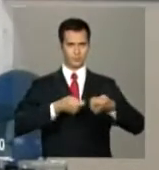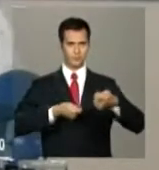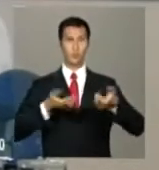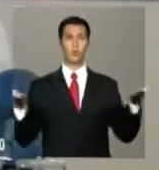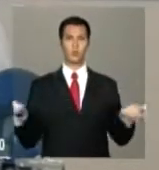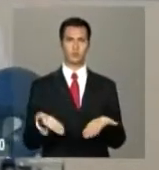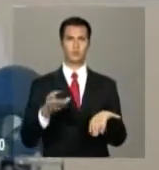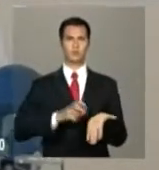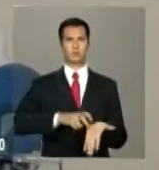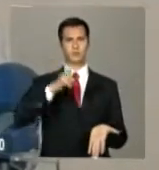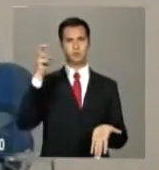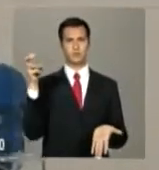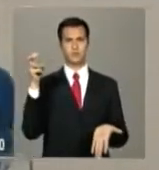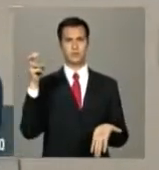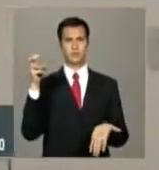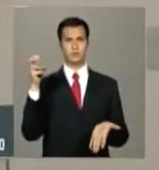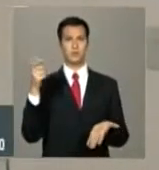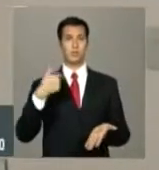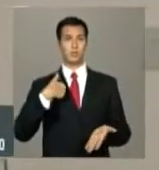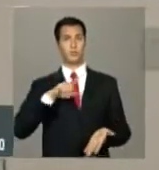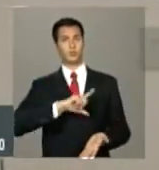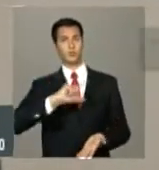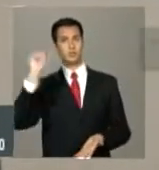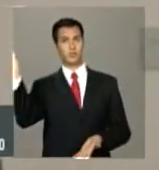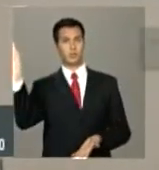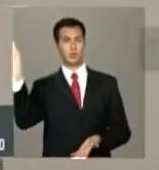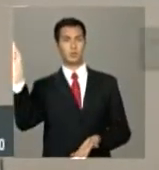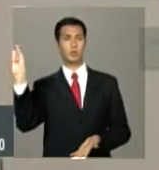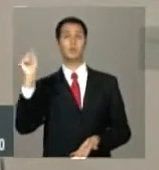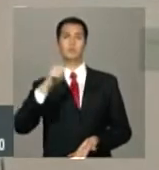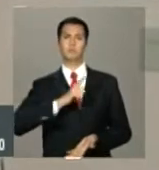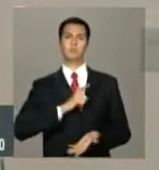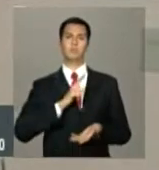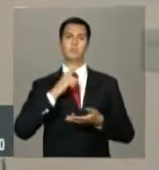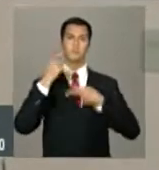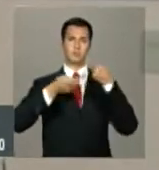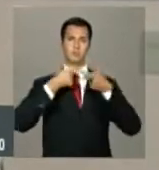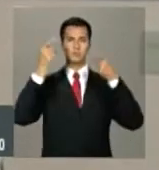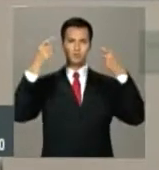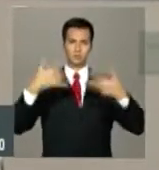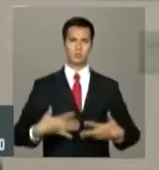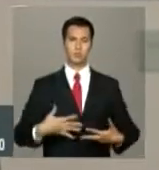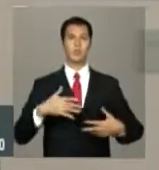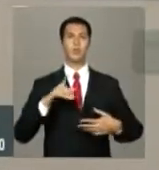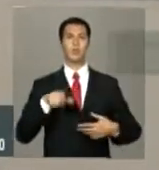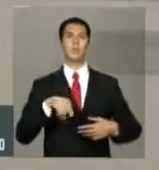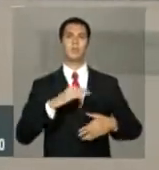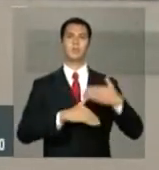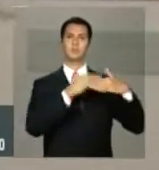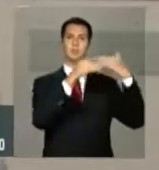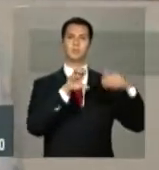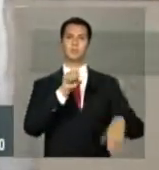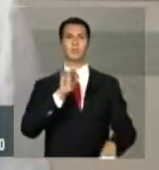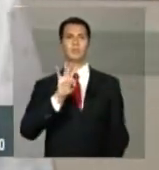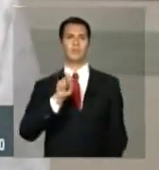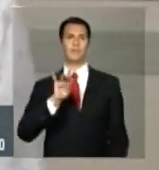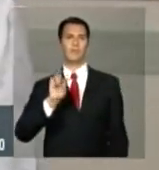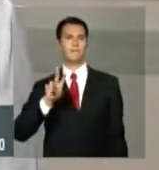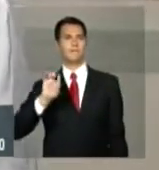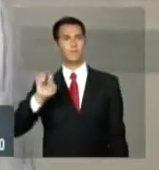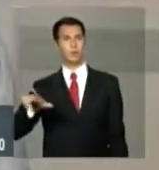manhã, agora, no final, quando eu saí, é que nós falamos de desenvolvimento sustentável, mas foi uma